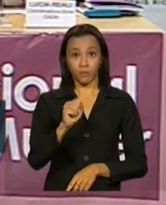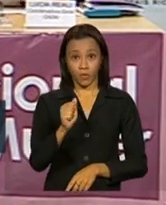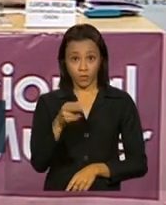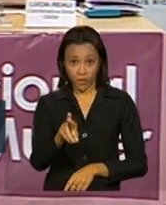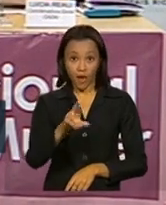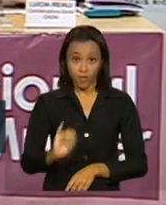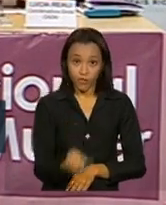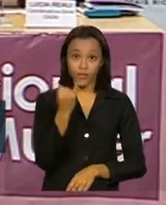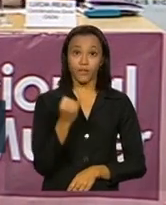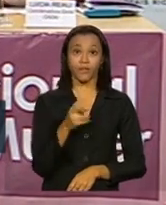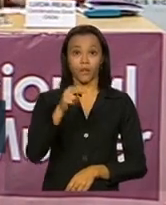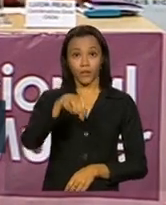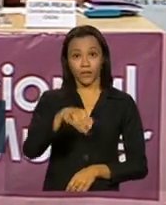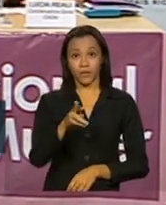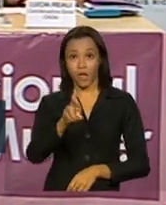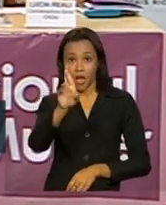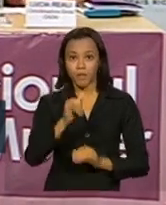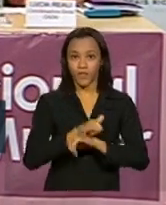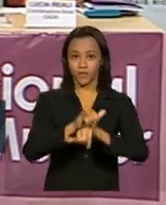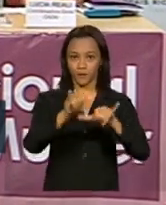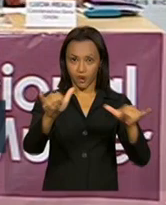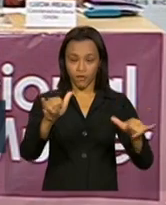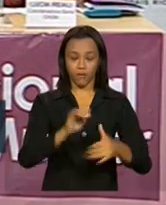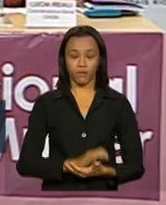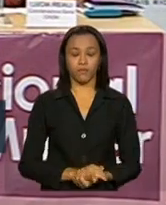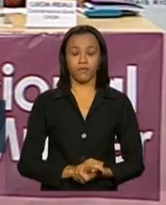NBR as eh